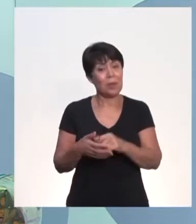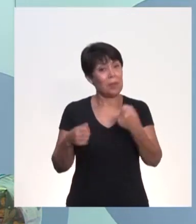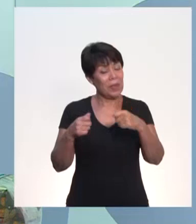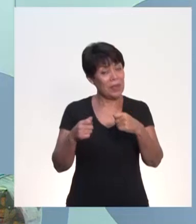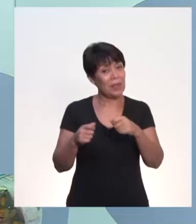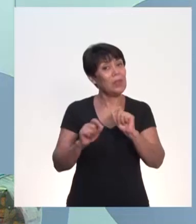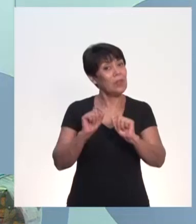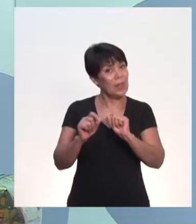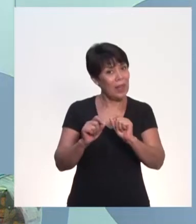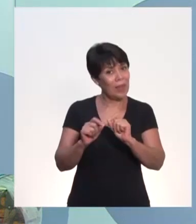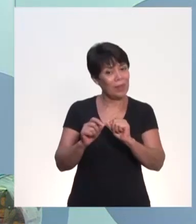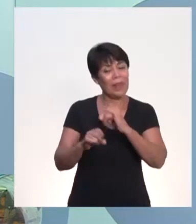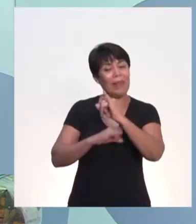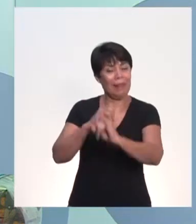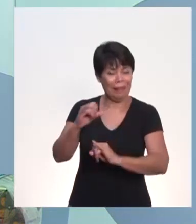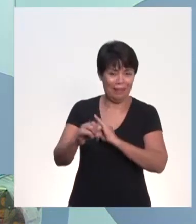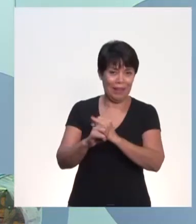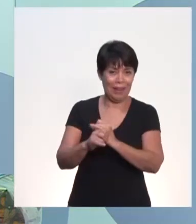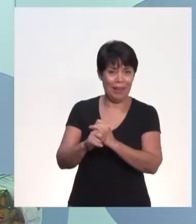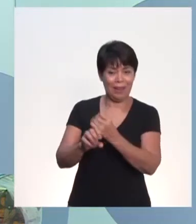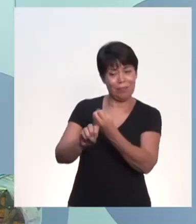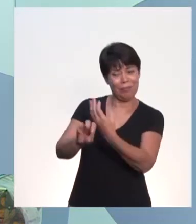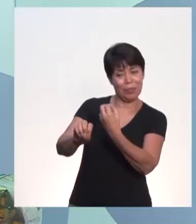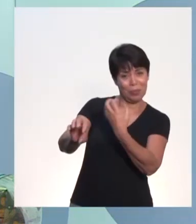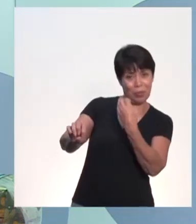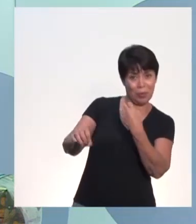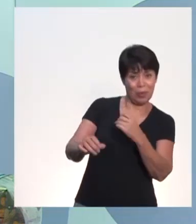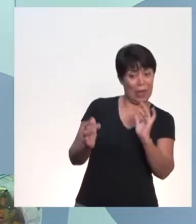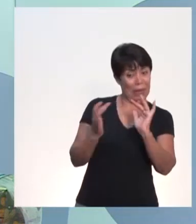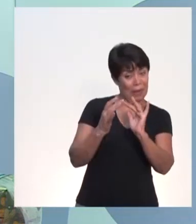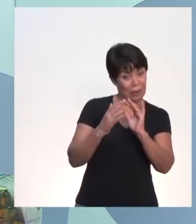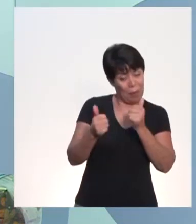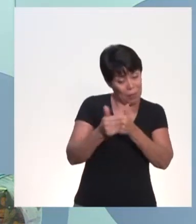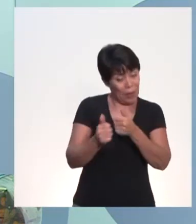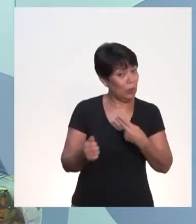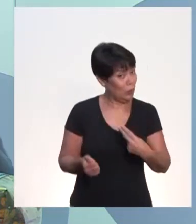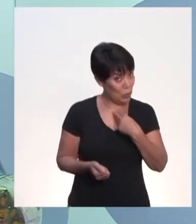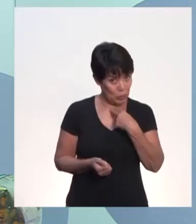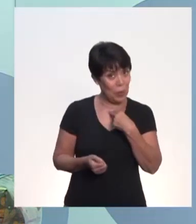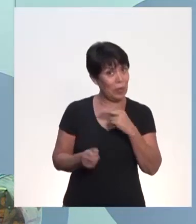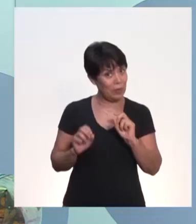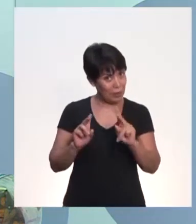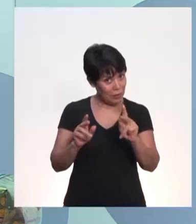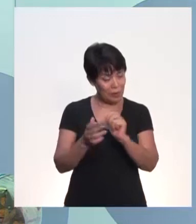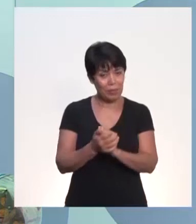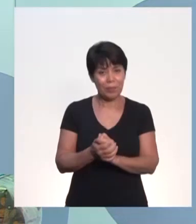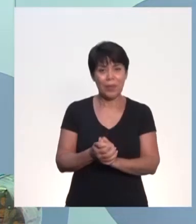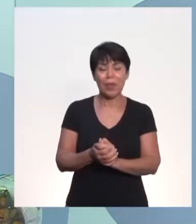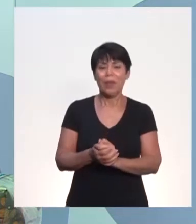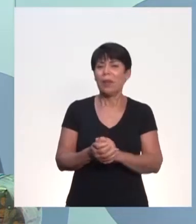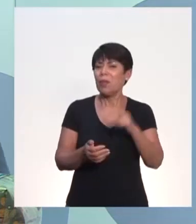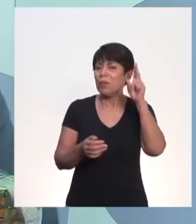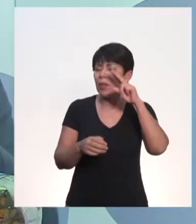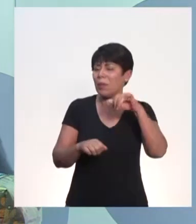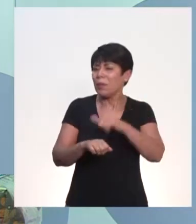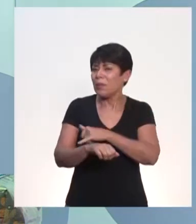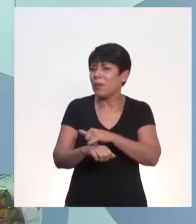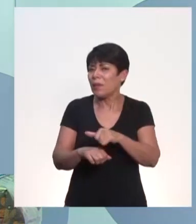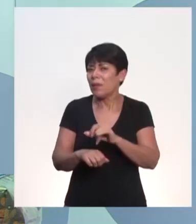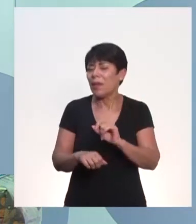à distância. A gente não pode se relacionar nesse momento. E lembrando das técnicas, a gente vai